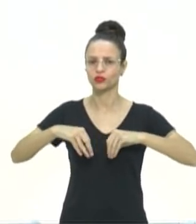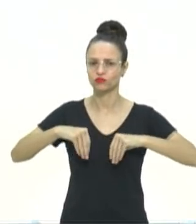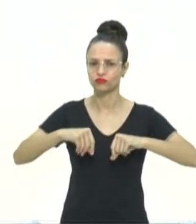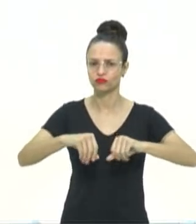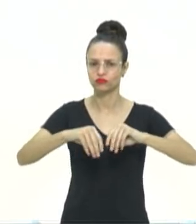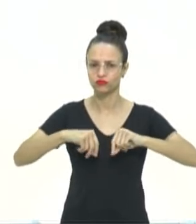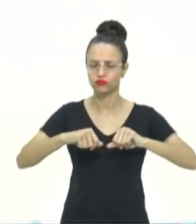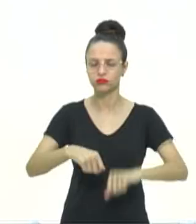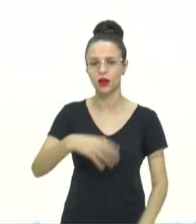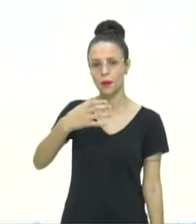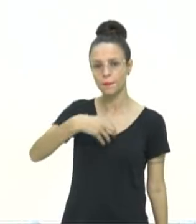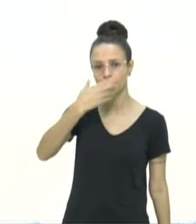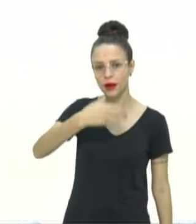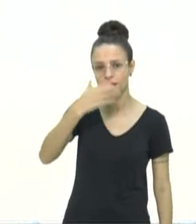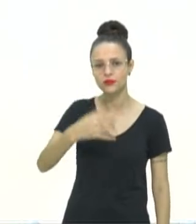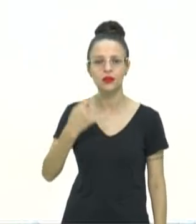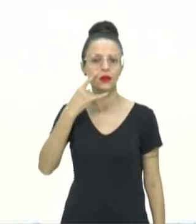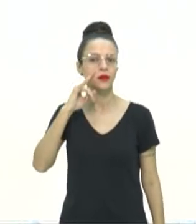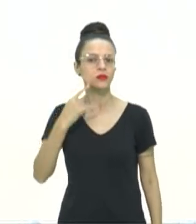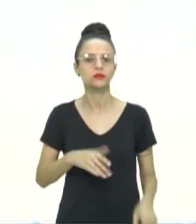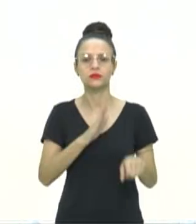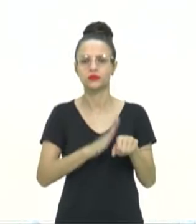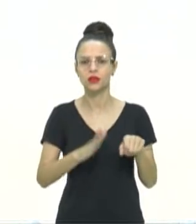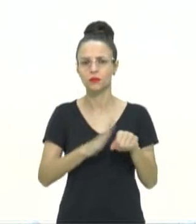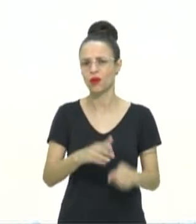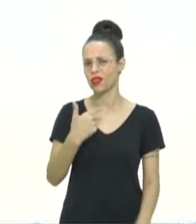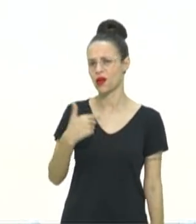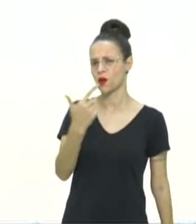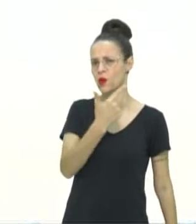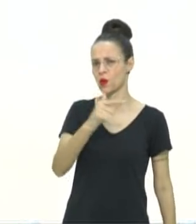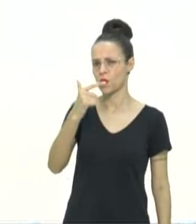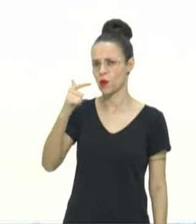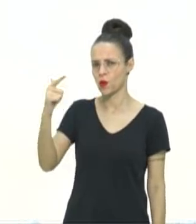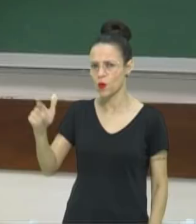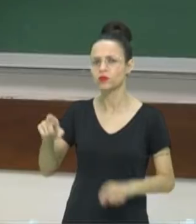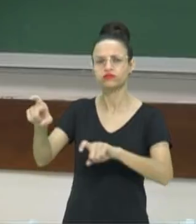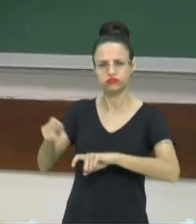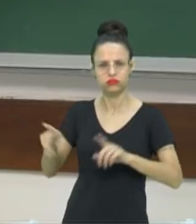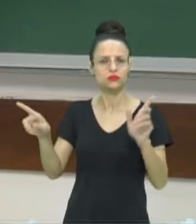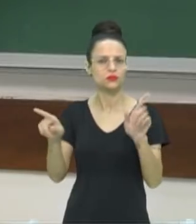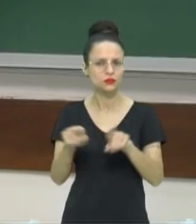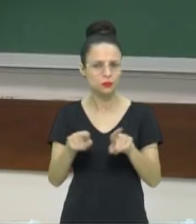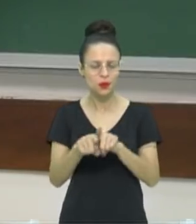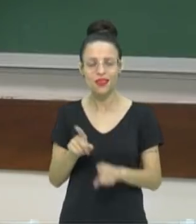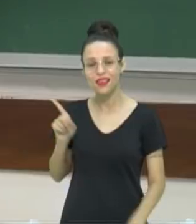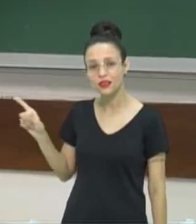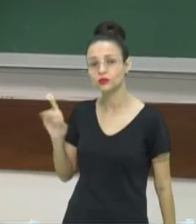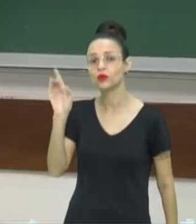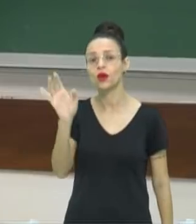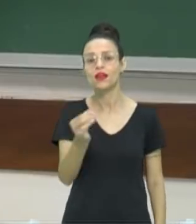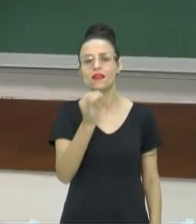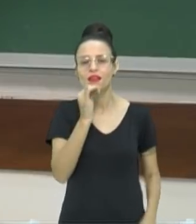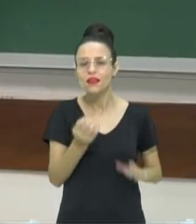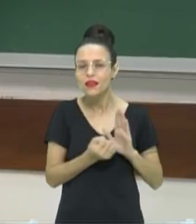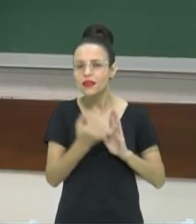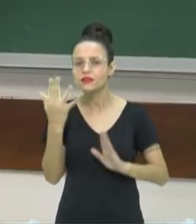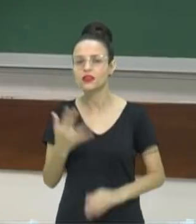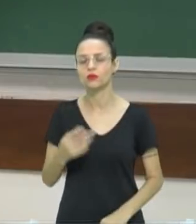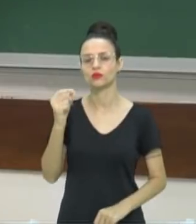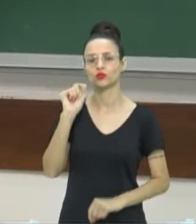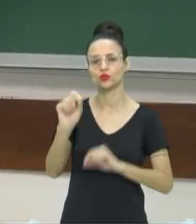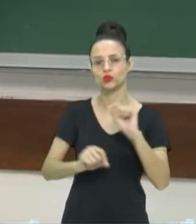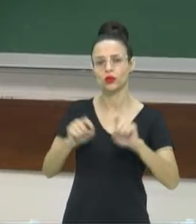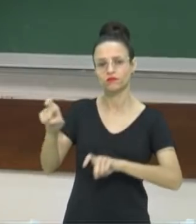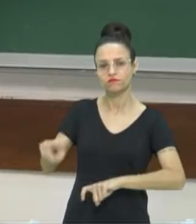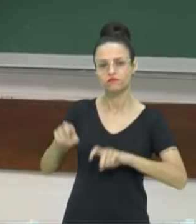a maçã, a cebola, entre outros itens. Esses são só alguns exemplos do que é produzido